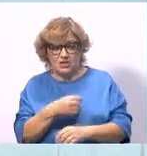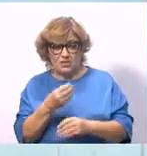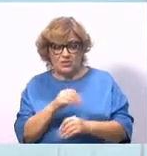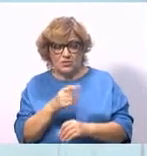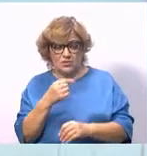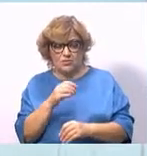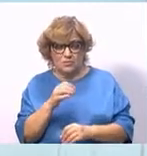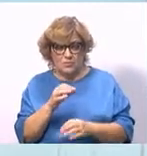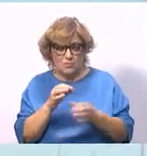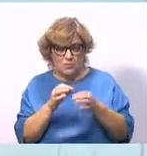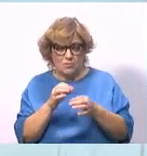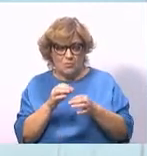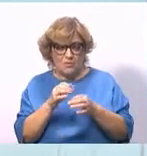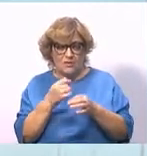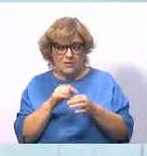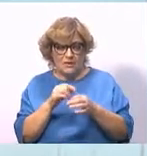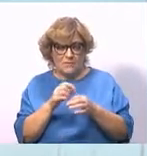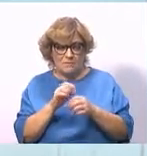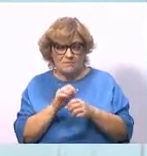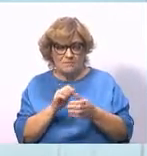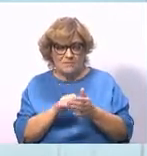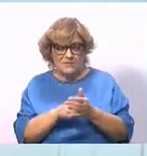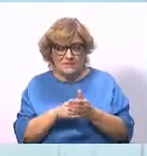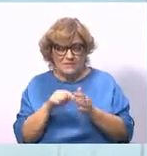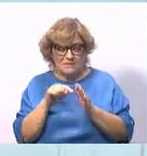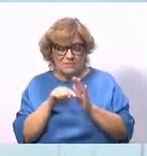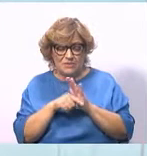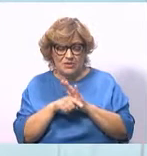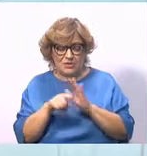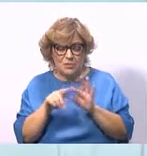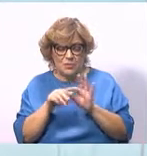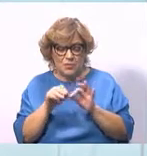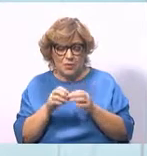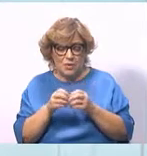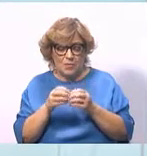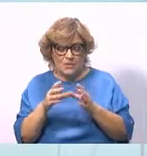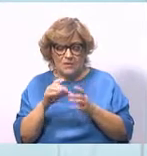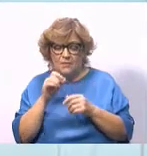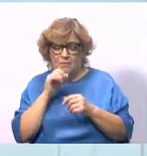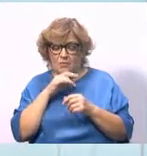um O num penso, pode fazer pressão interior e depois pode aumentar,